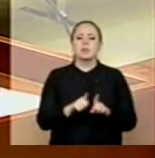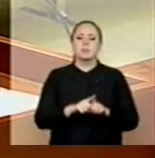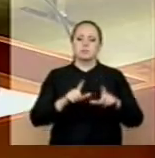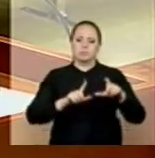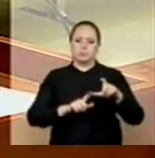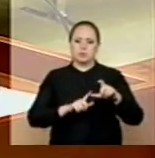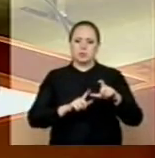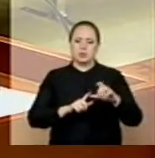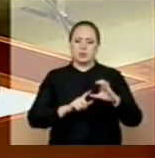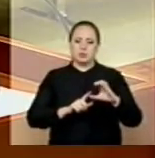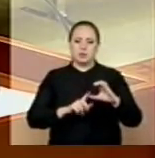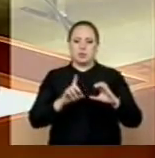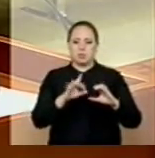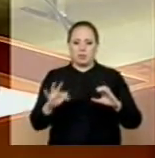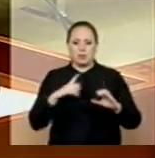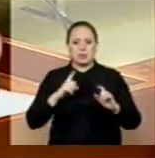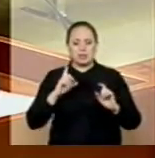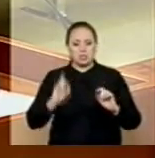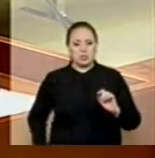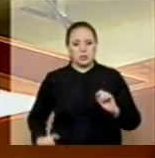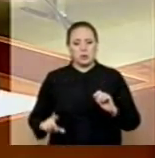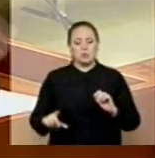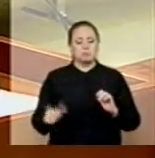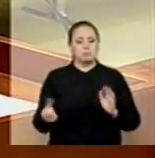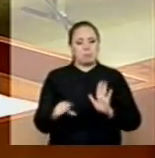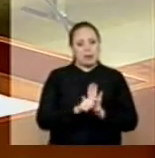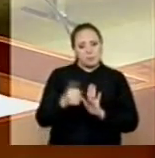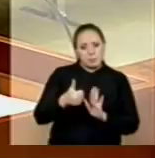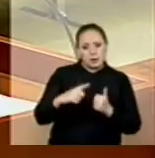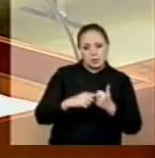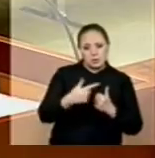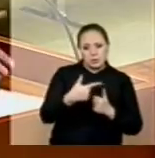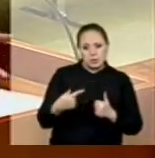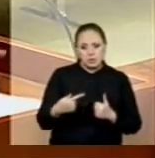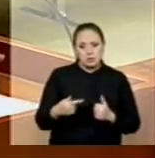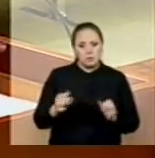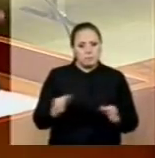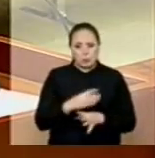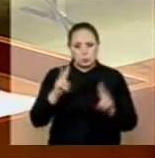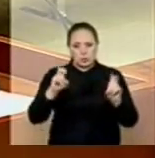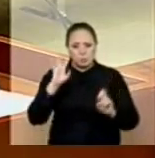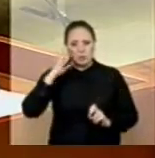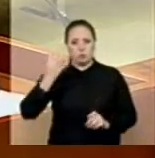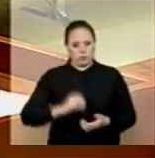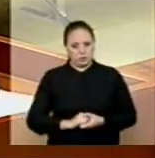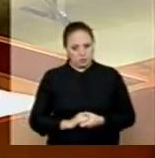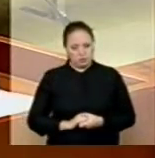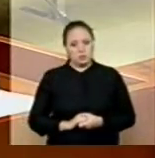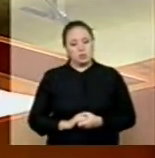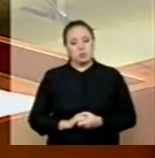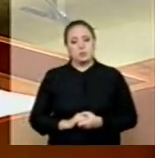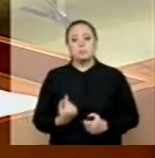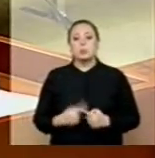o direito do parágrafo 1º do artigo 27, a questão está resolvida. A questão está resolvida, porque você reafirma